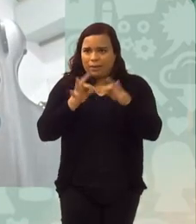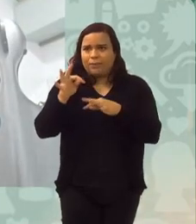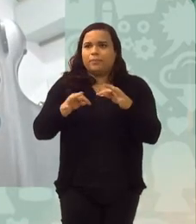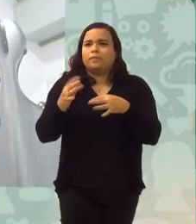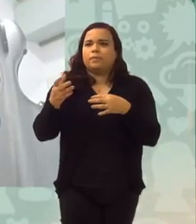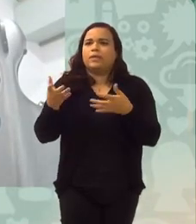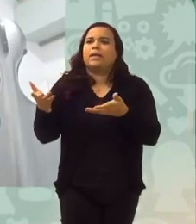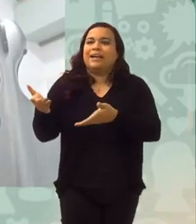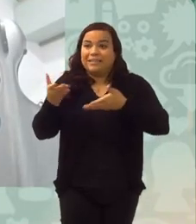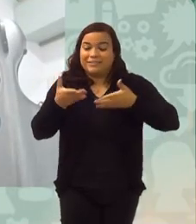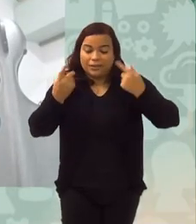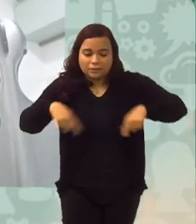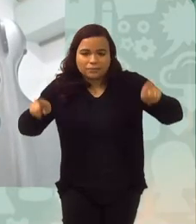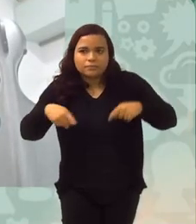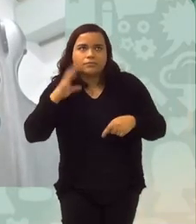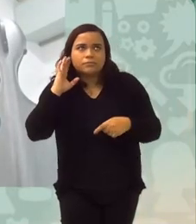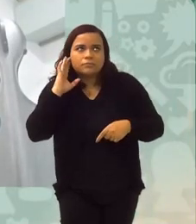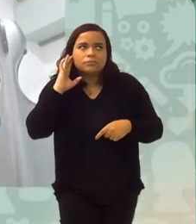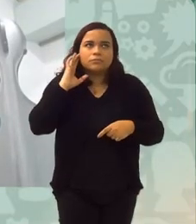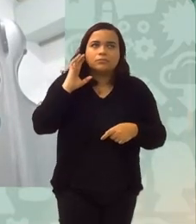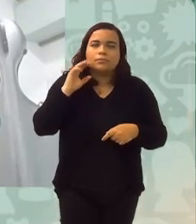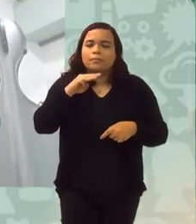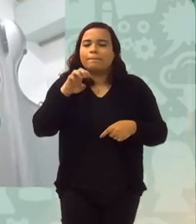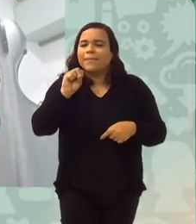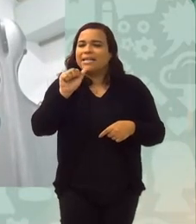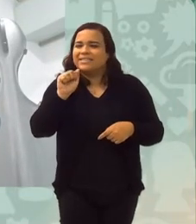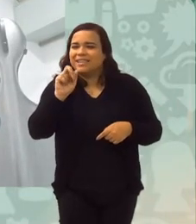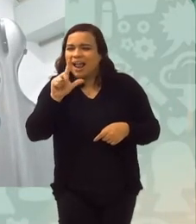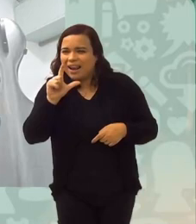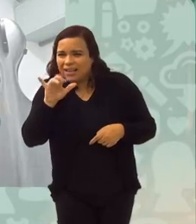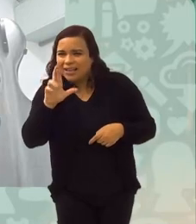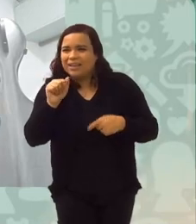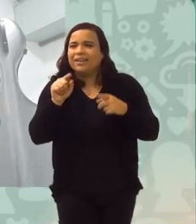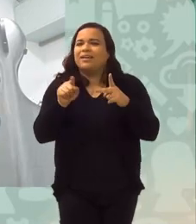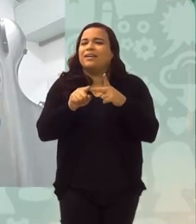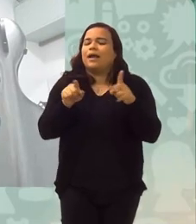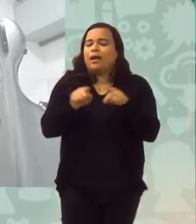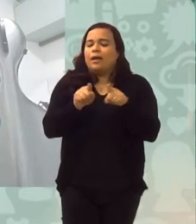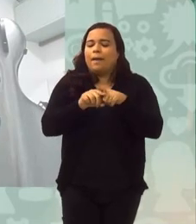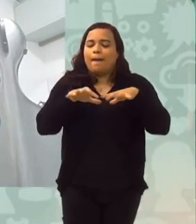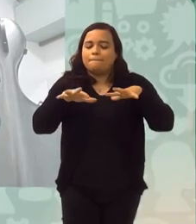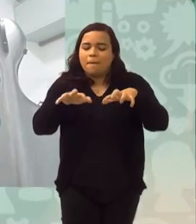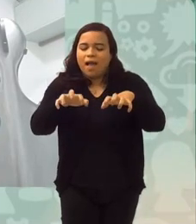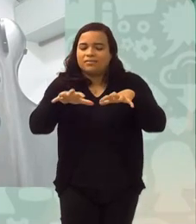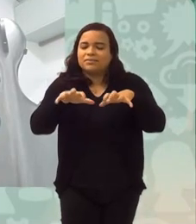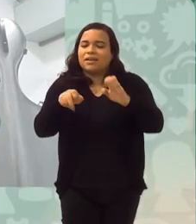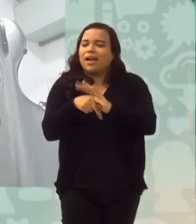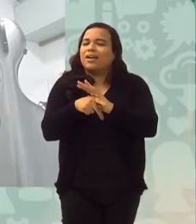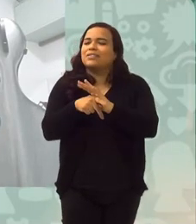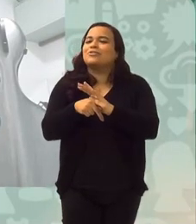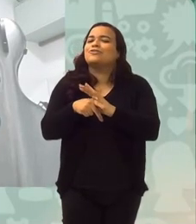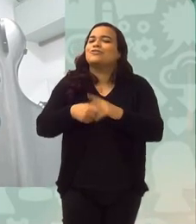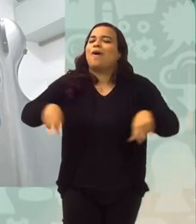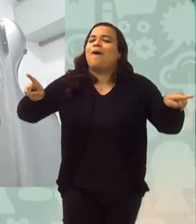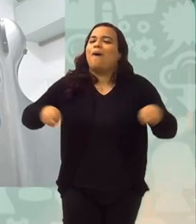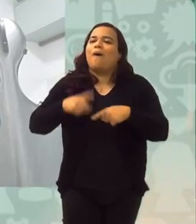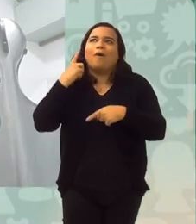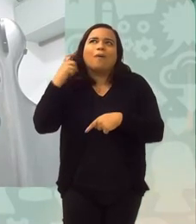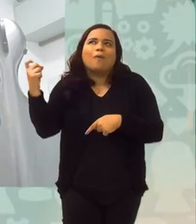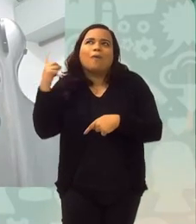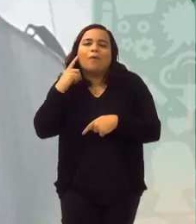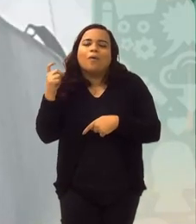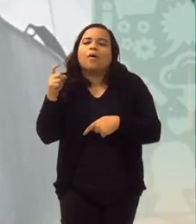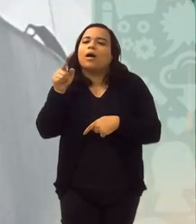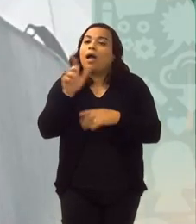a musicoterapia receptiva, a vibroacústica, né? A mesalira, o método de massagem de